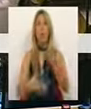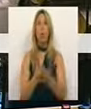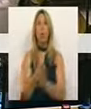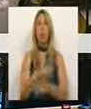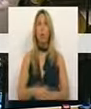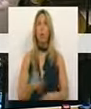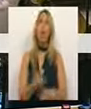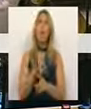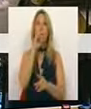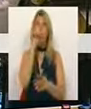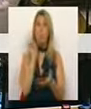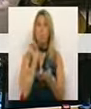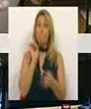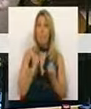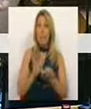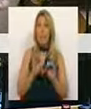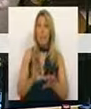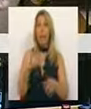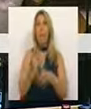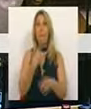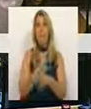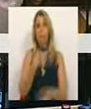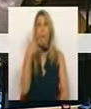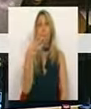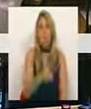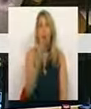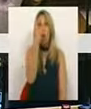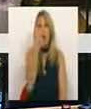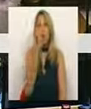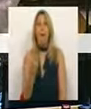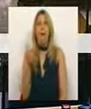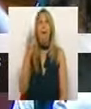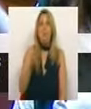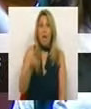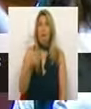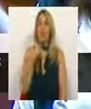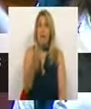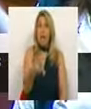uma mentira, apesar de ser dita mil e uma vezes, continua-se a passar uma muito mentira. Obrigado, senhora deputada.